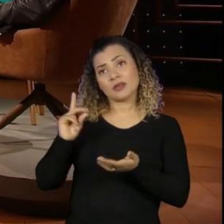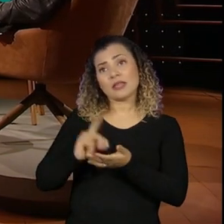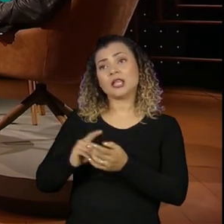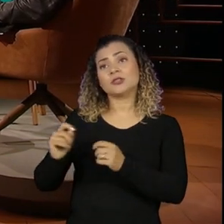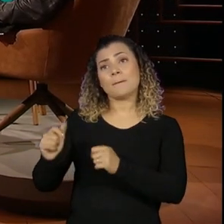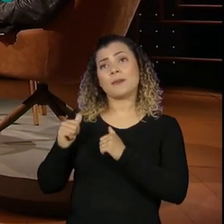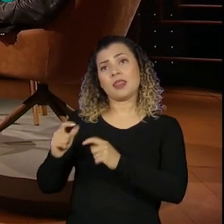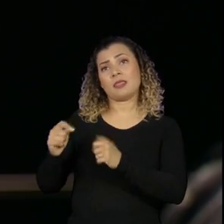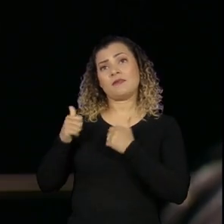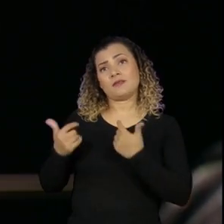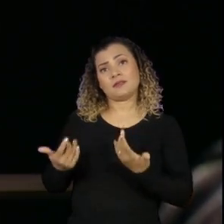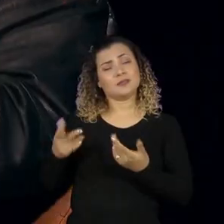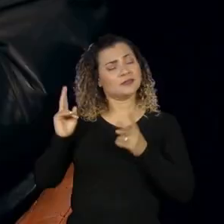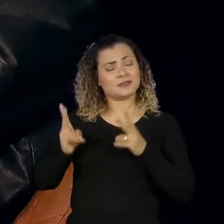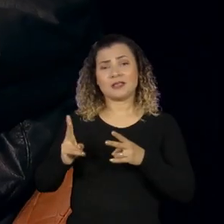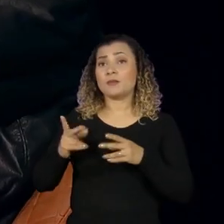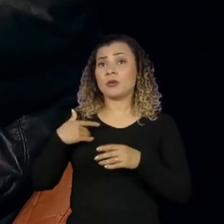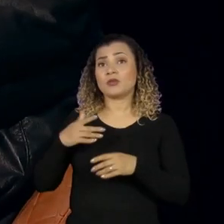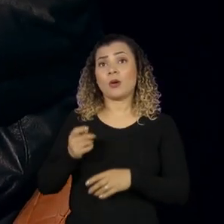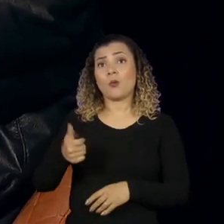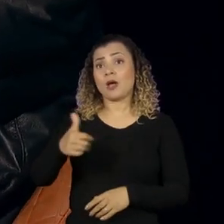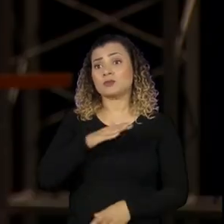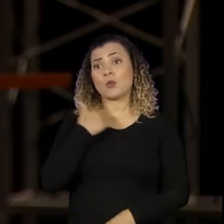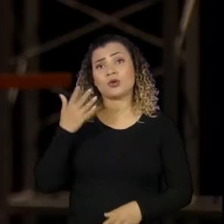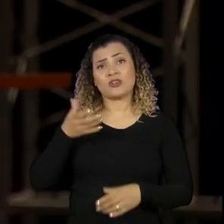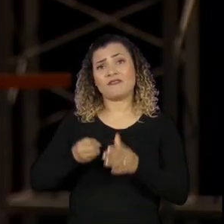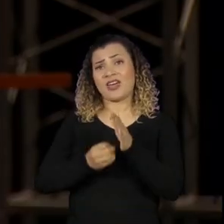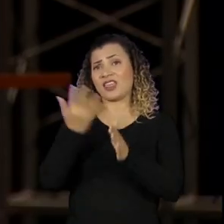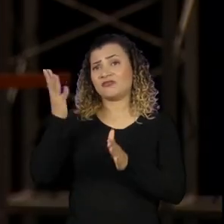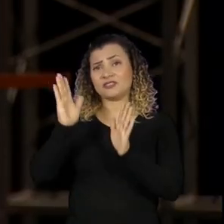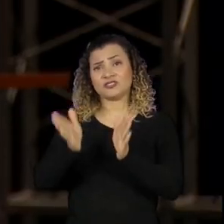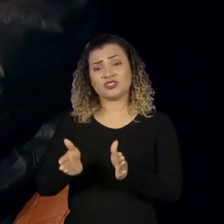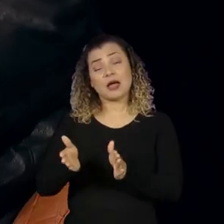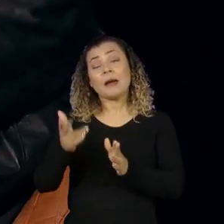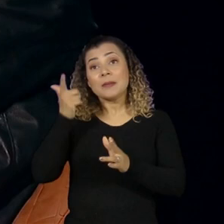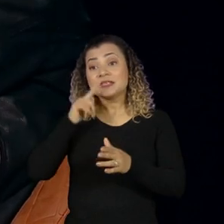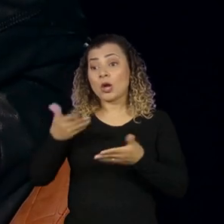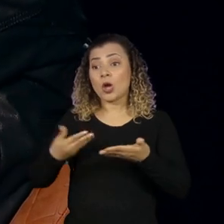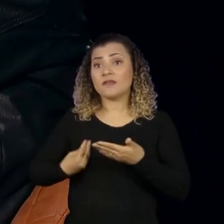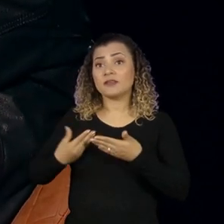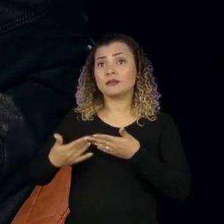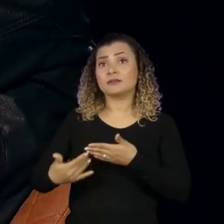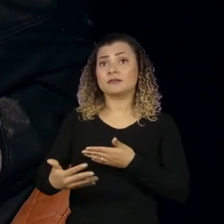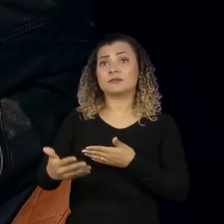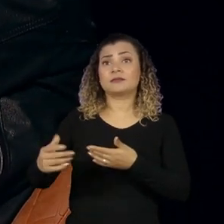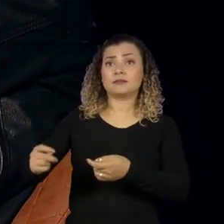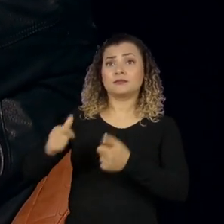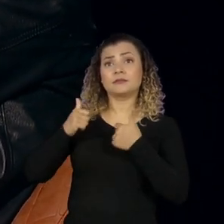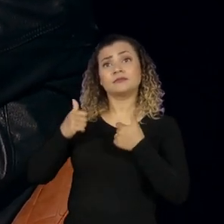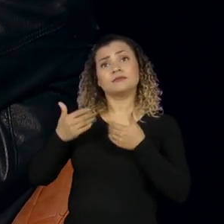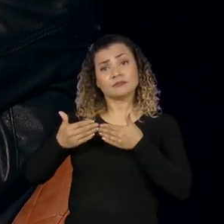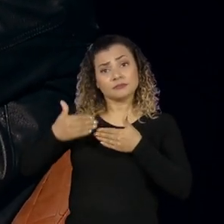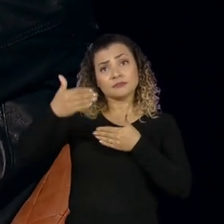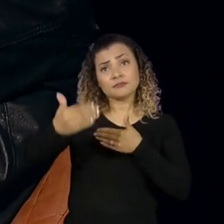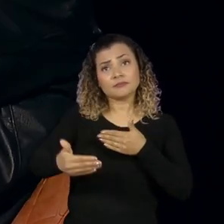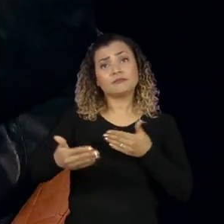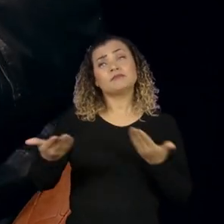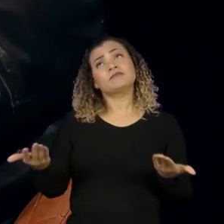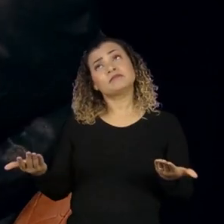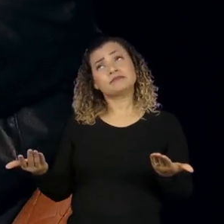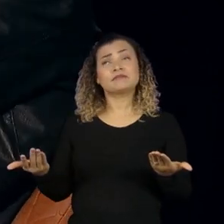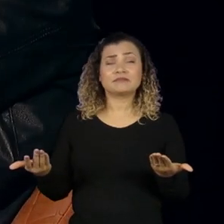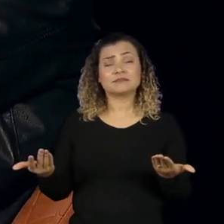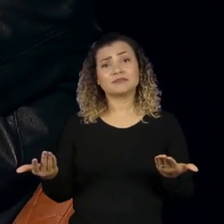disse. Já era para ter ido, já, né? Mas eu estou aqui. Enquanto eu tiver cumprido a faixa bônus aí, a prorrogação, bater os pênaltis